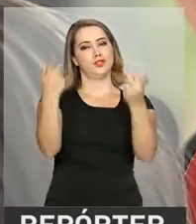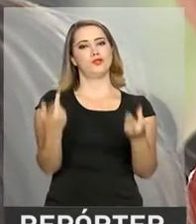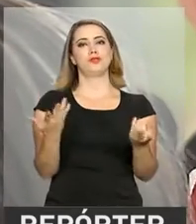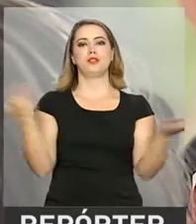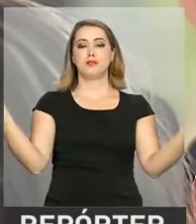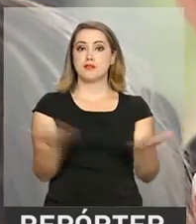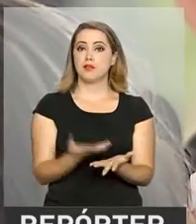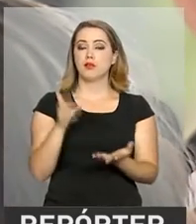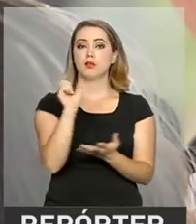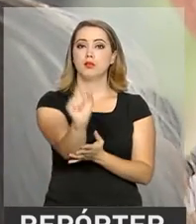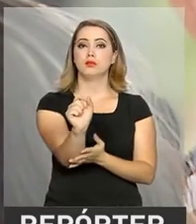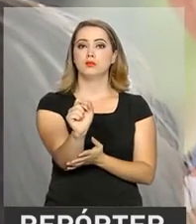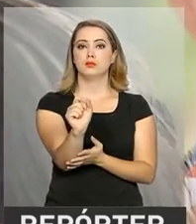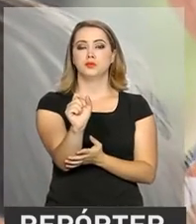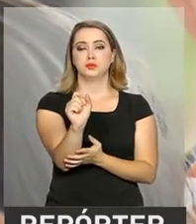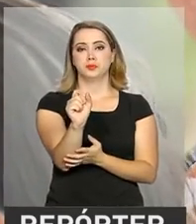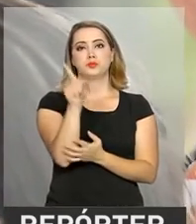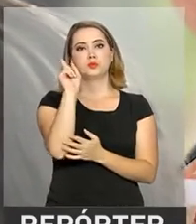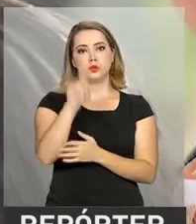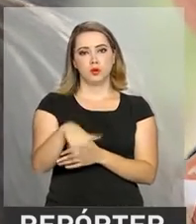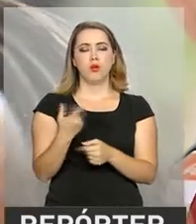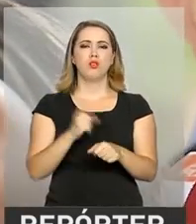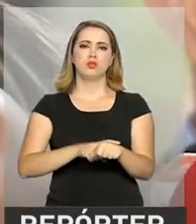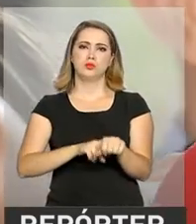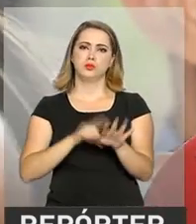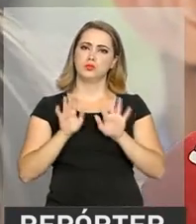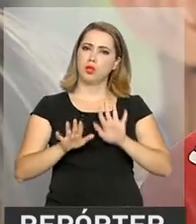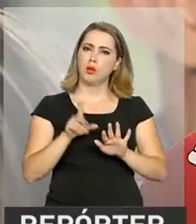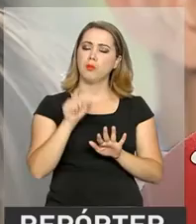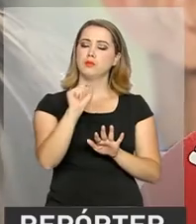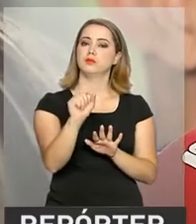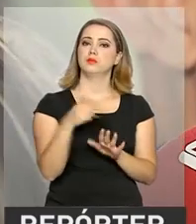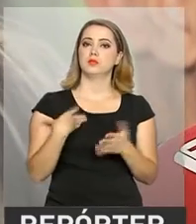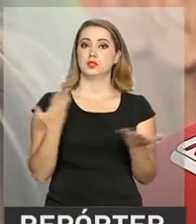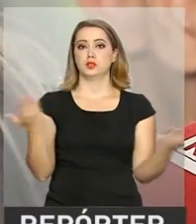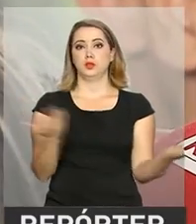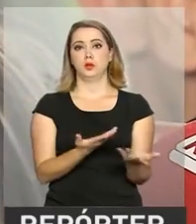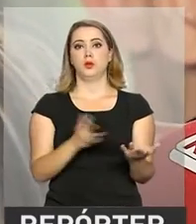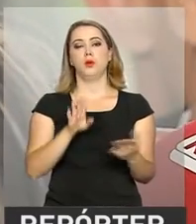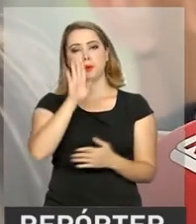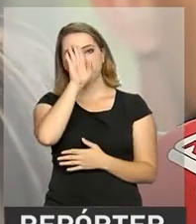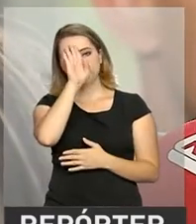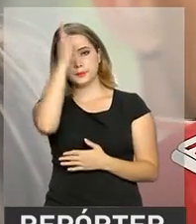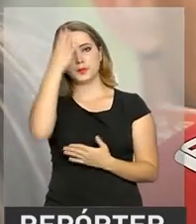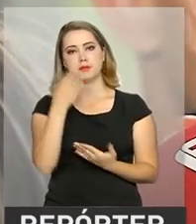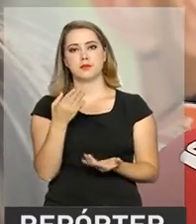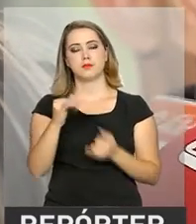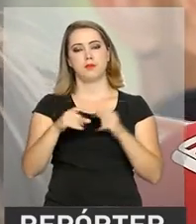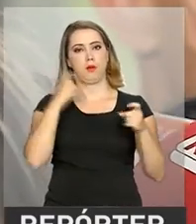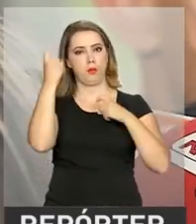diferença agora é de uns tempos pra cá exatamente o que isso passou a ser uma prioridade essa diferença